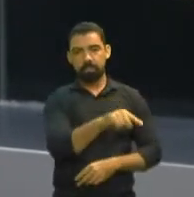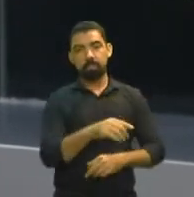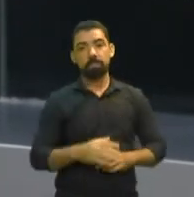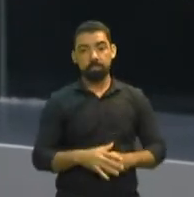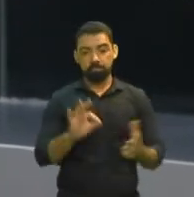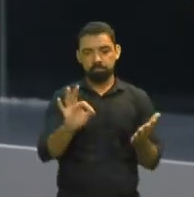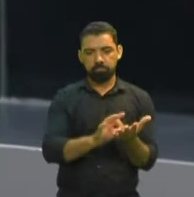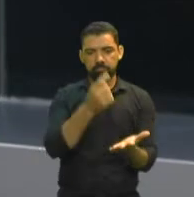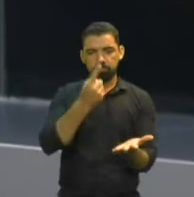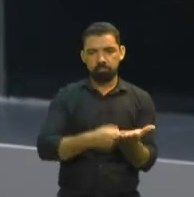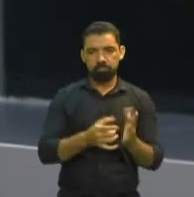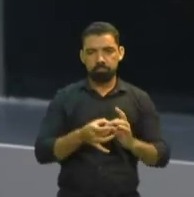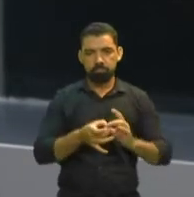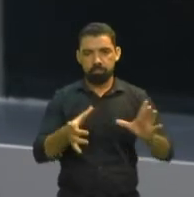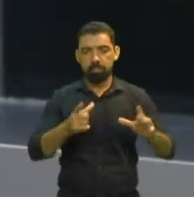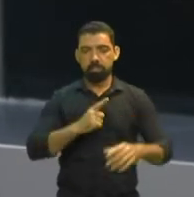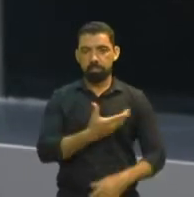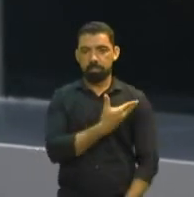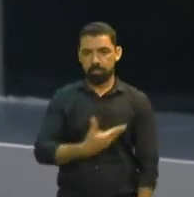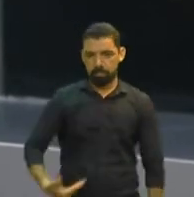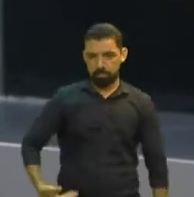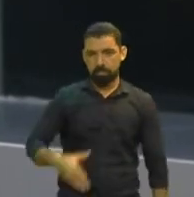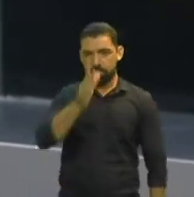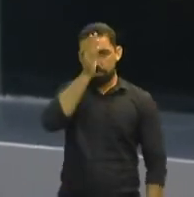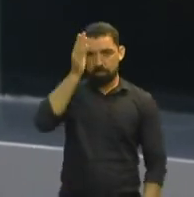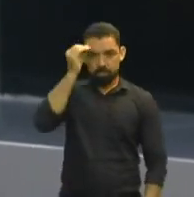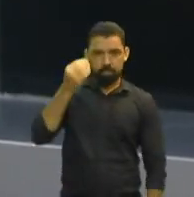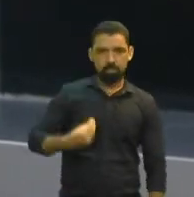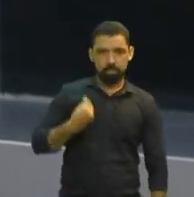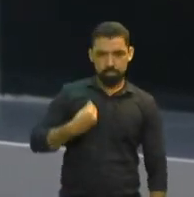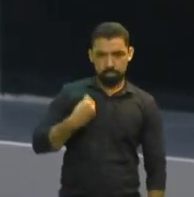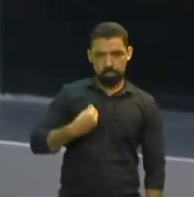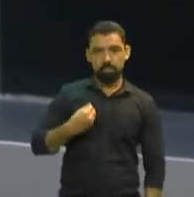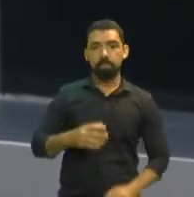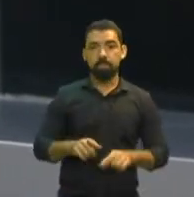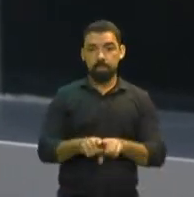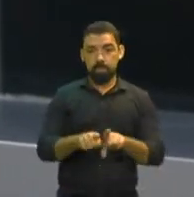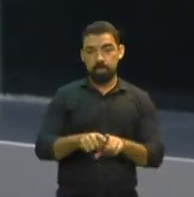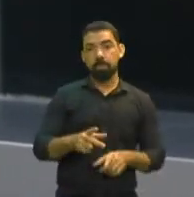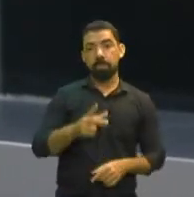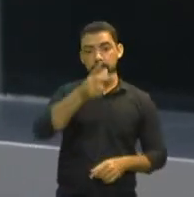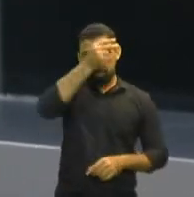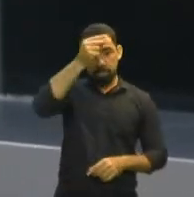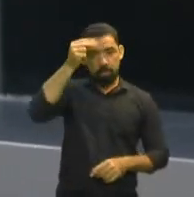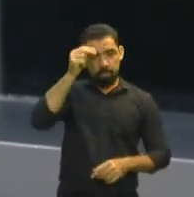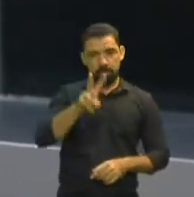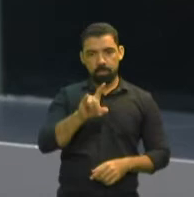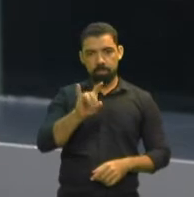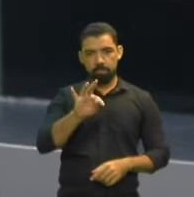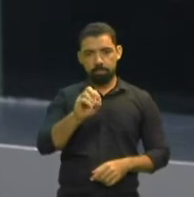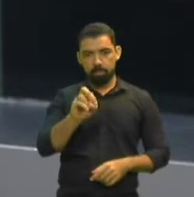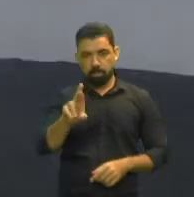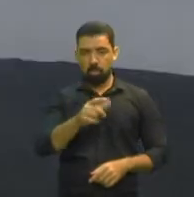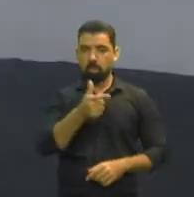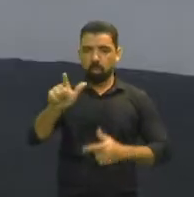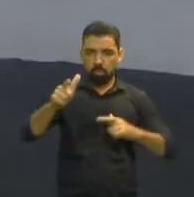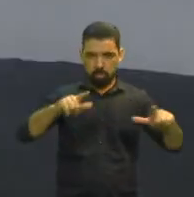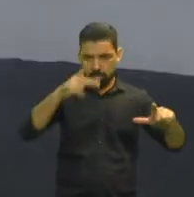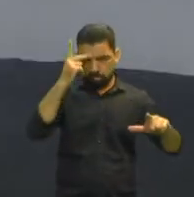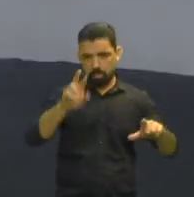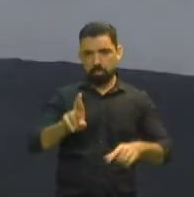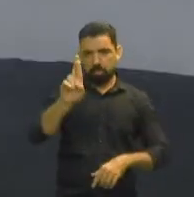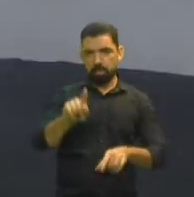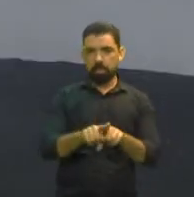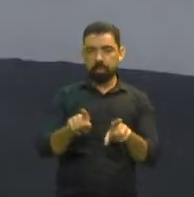autorização terá a presença do governador Camilo Santana, prefeito de Caucaia, Vitor Valim e outras autoridades.